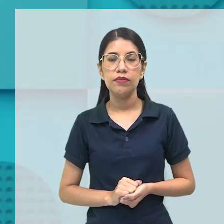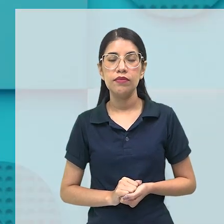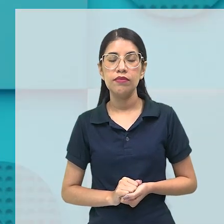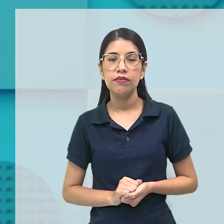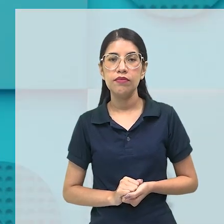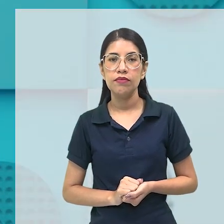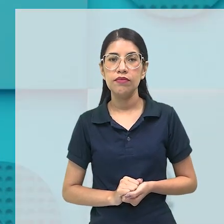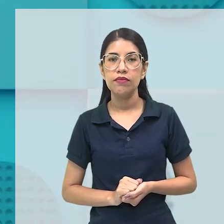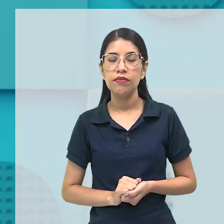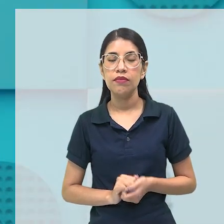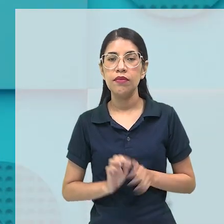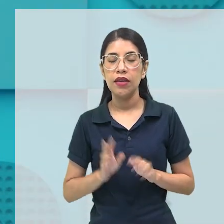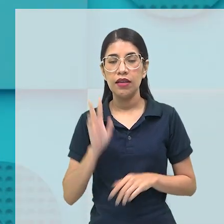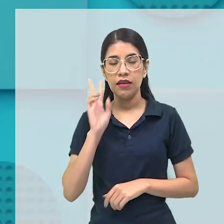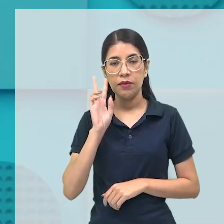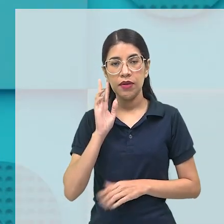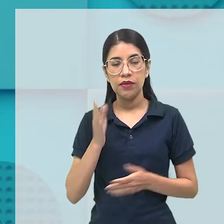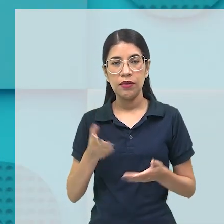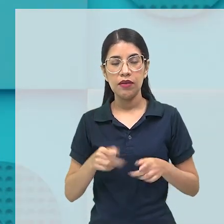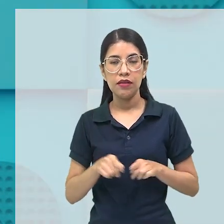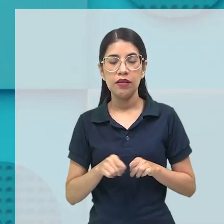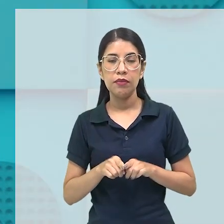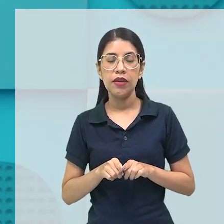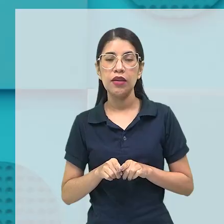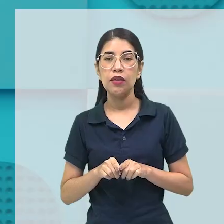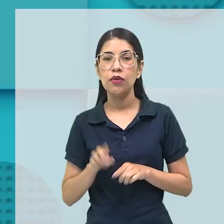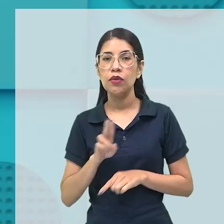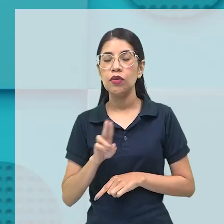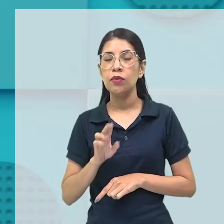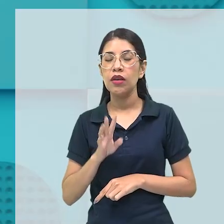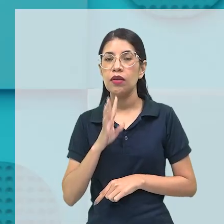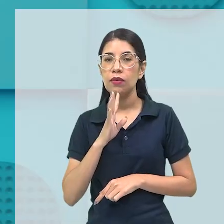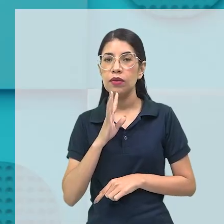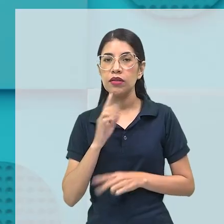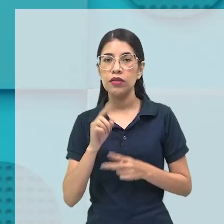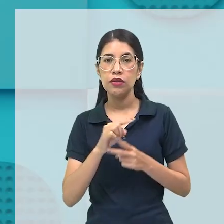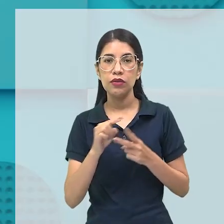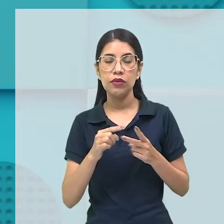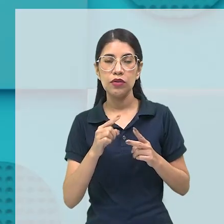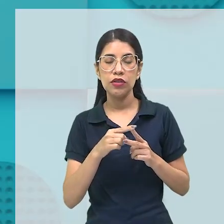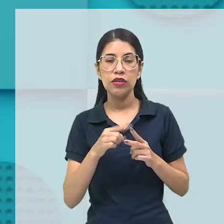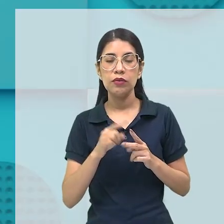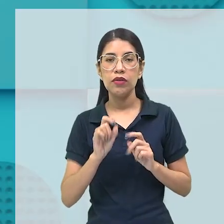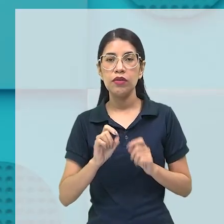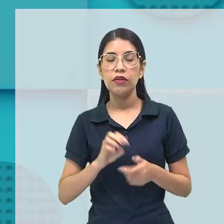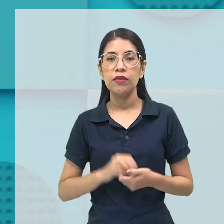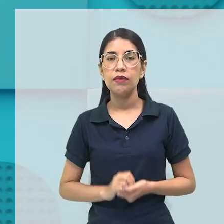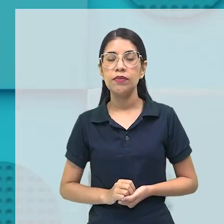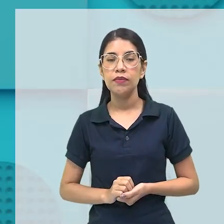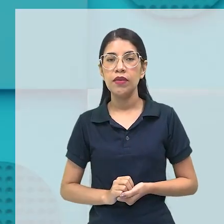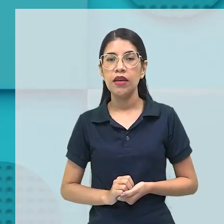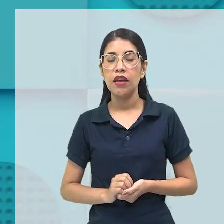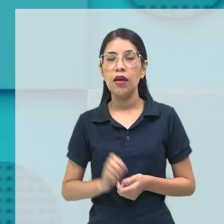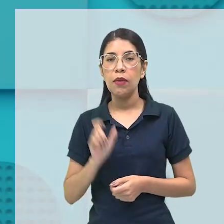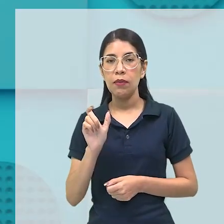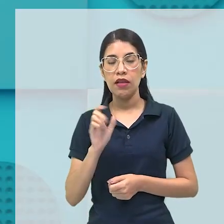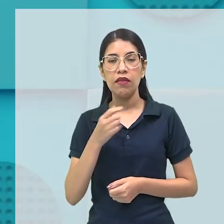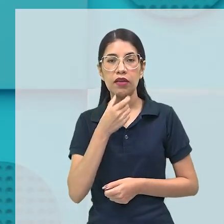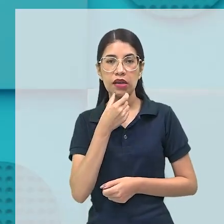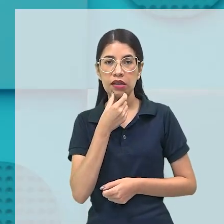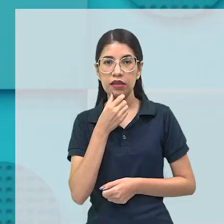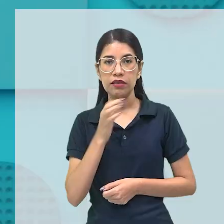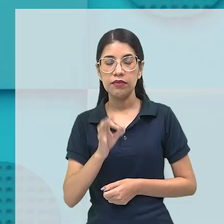Muito bem, então lembrando que o nome como é conhecido, né, essas 2 lutas lá fora é justamente esse, o wrestling, né?